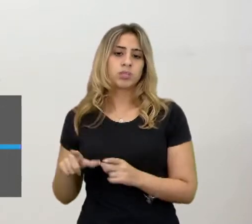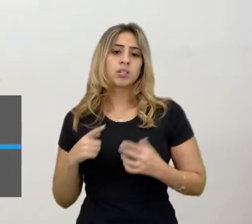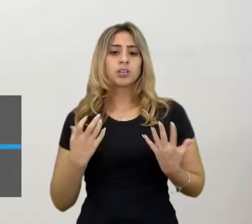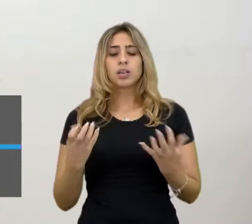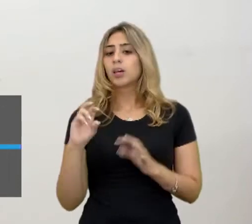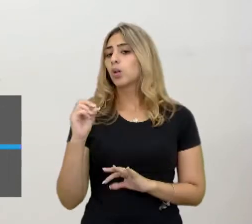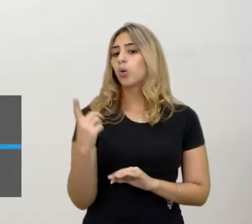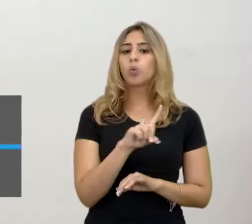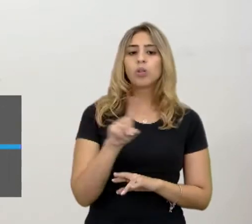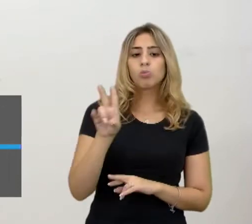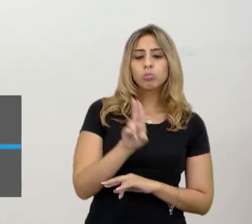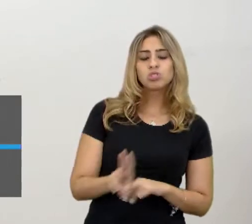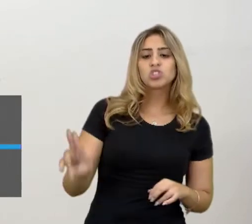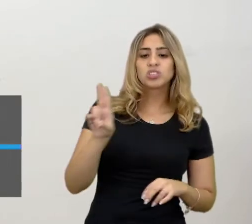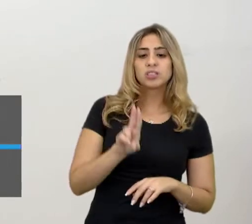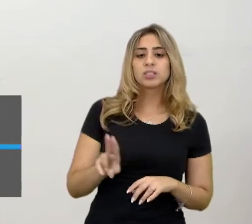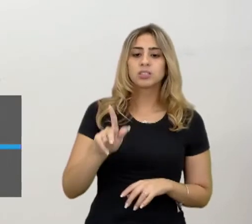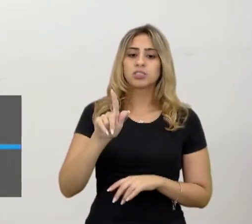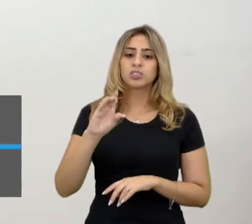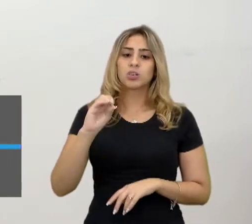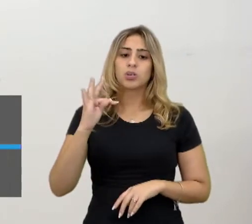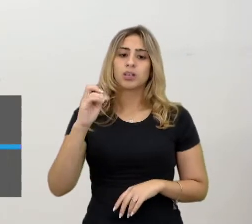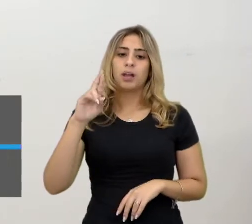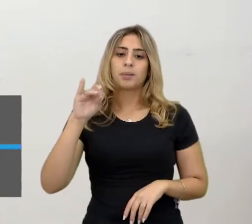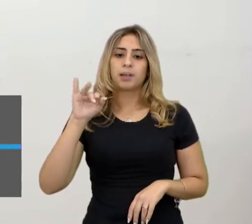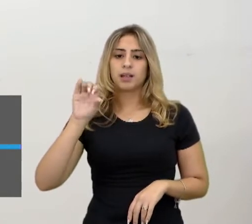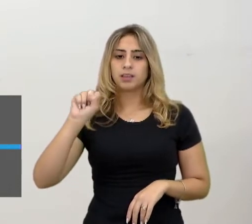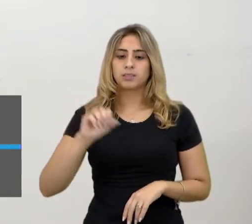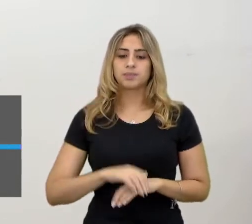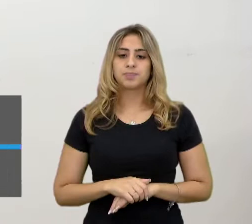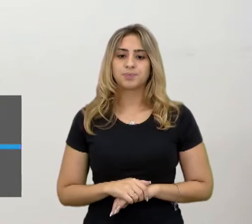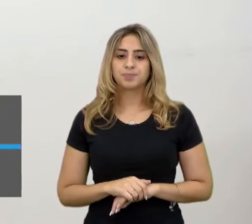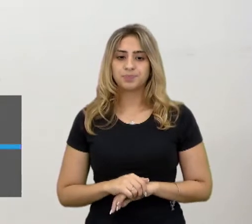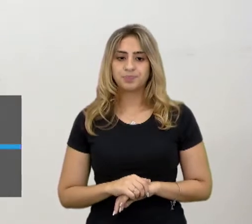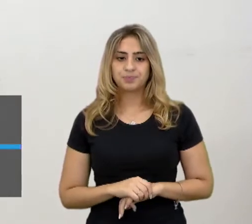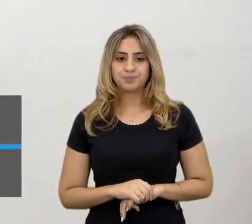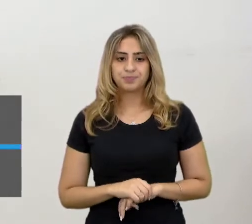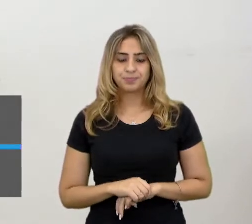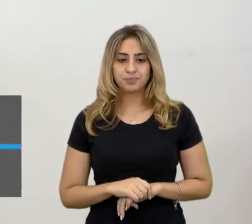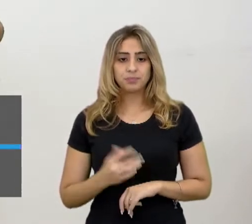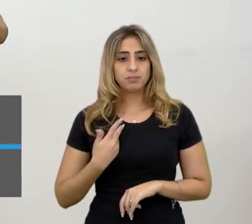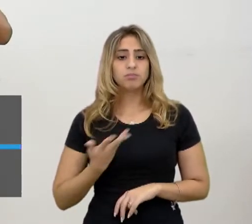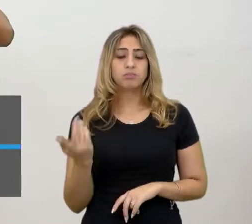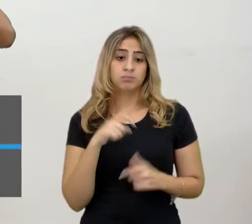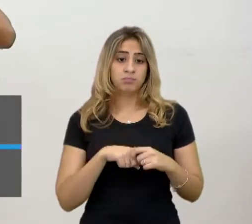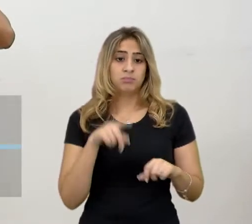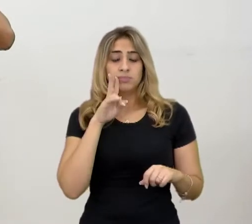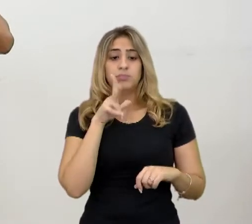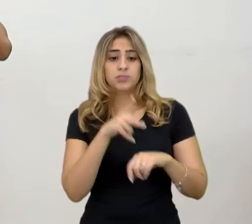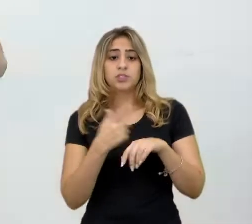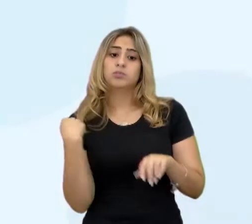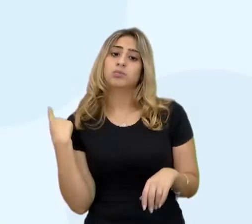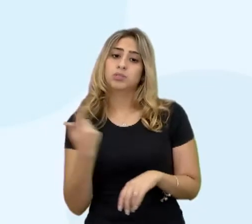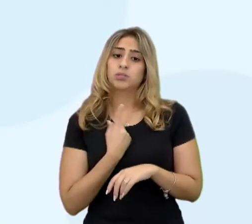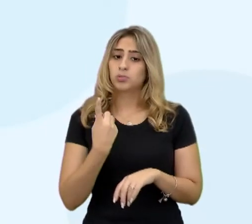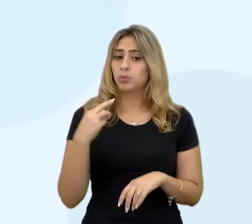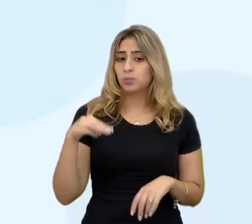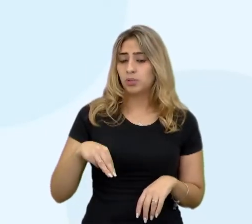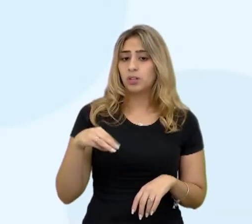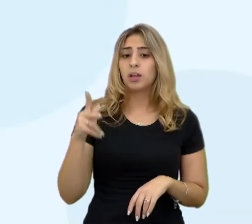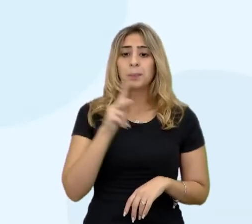ou não utilizar, né, as geotérmicas. Beleza? Bom, aí vamos retomar um vídeo que a gente tem aqui de 1 minuto.